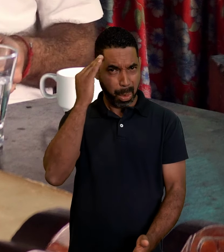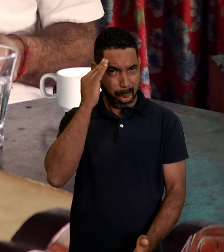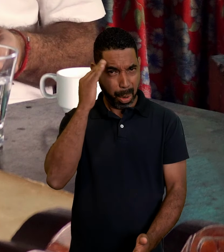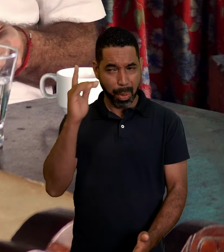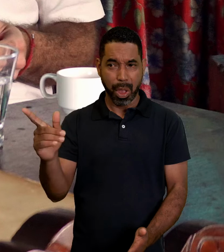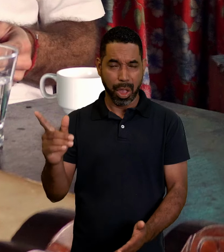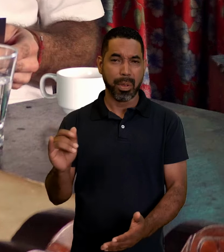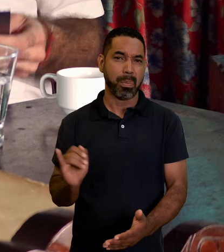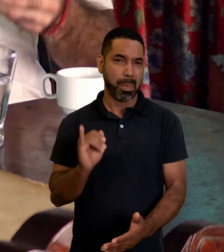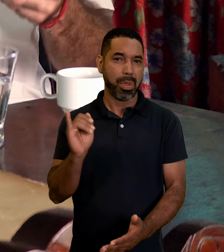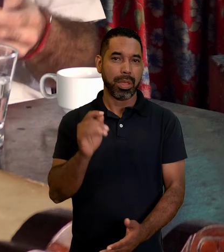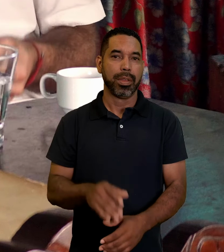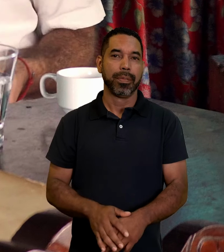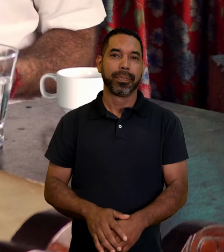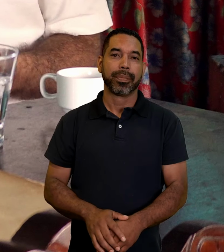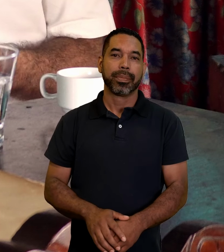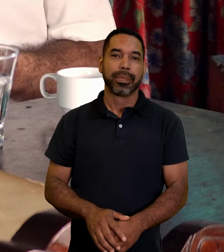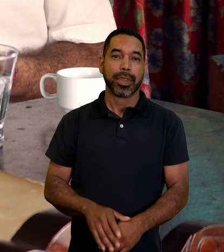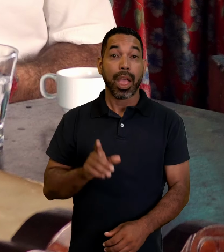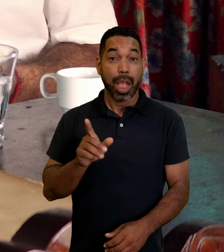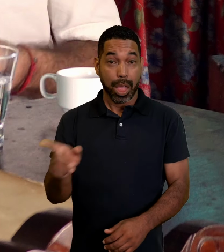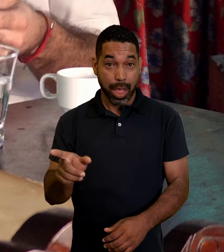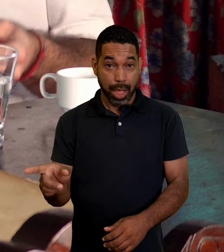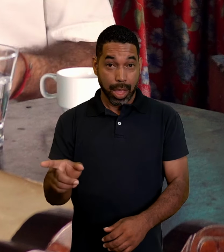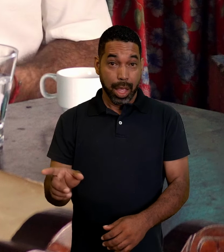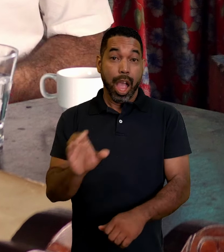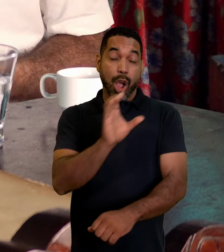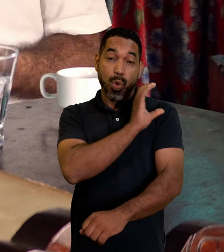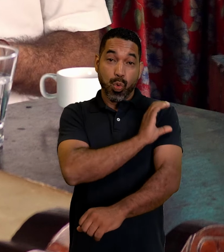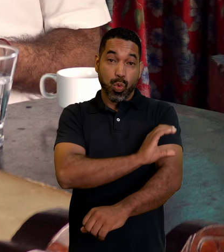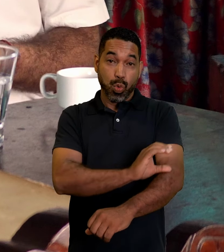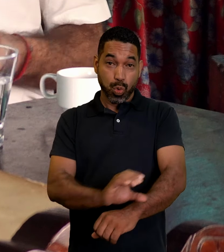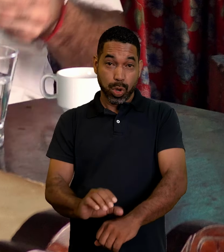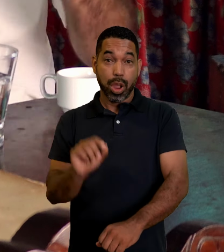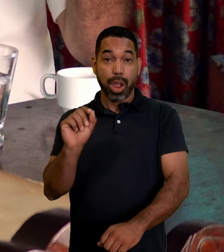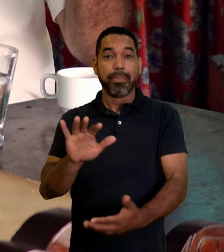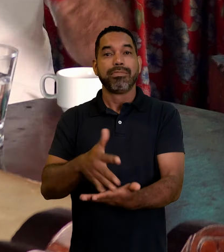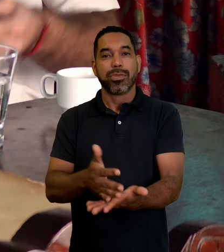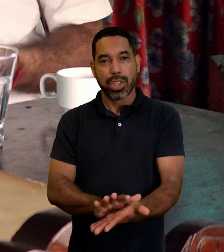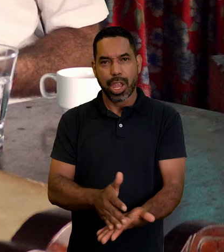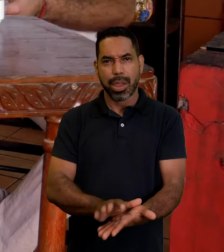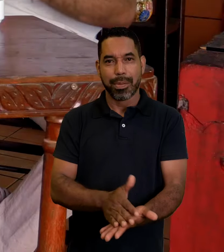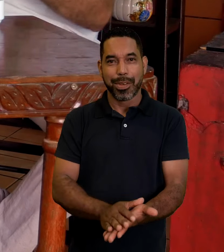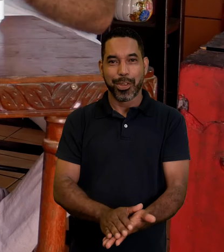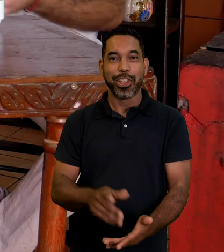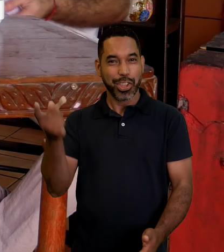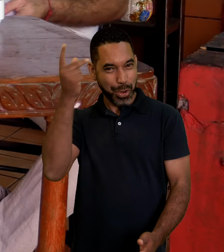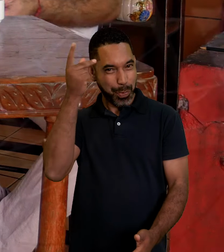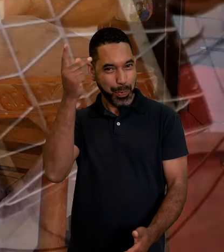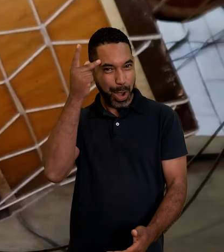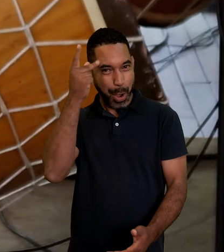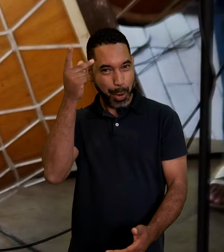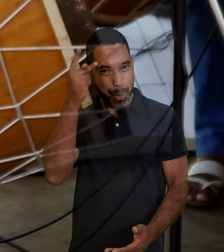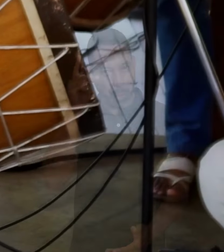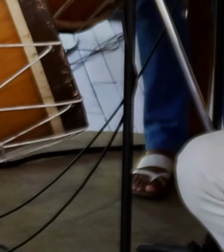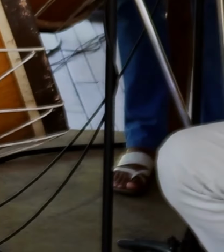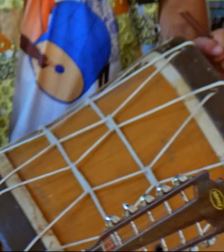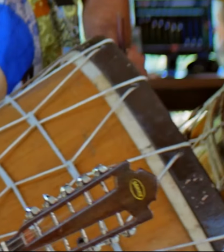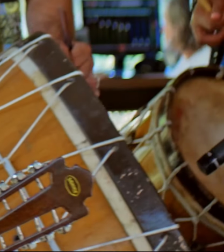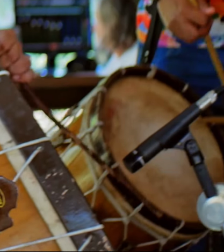falou. Em defesa a essa nossa cultura, ao samba do nosso estado, São